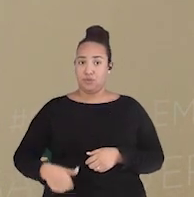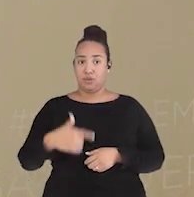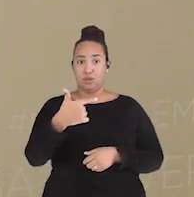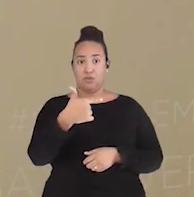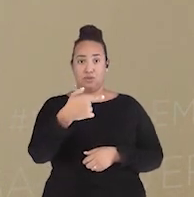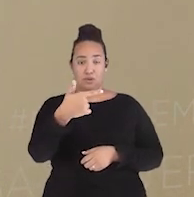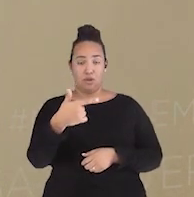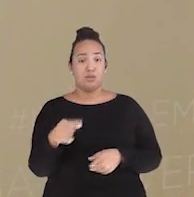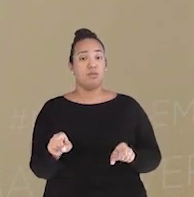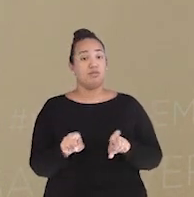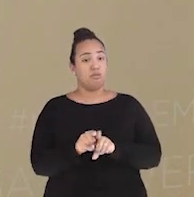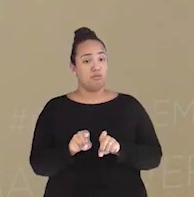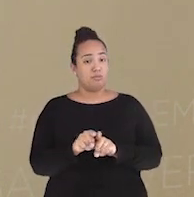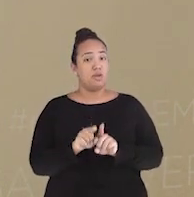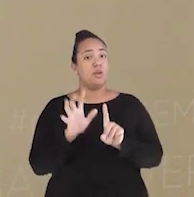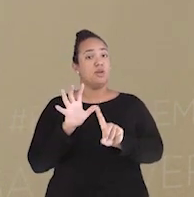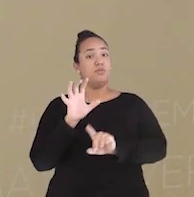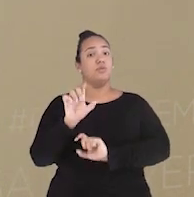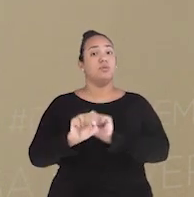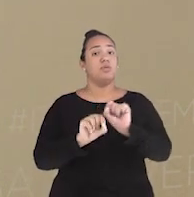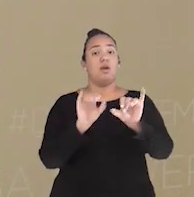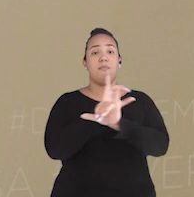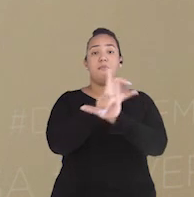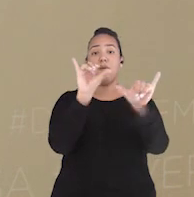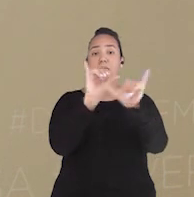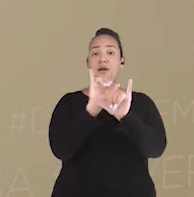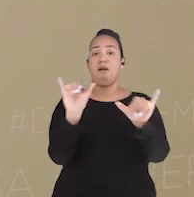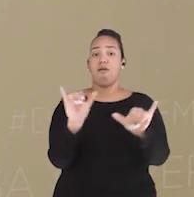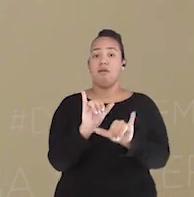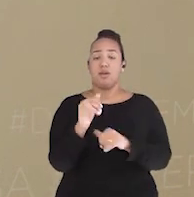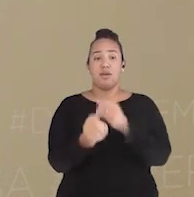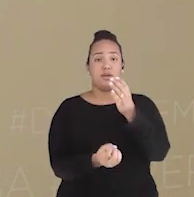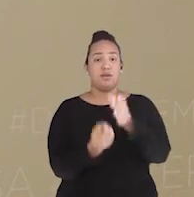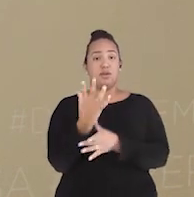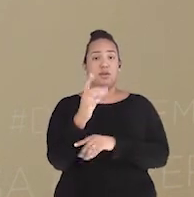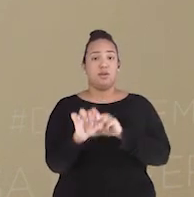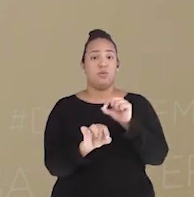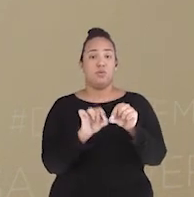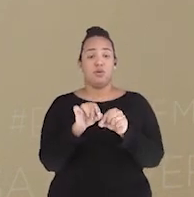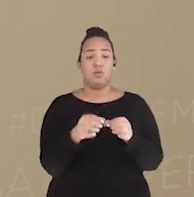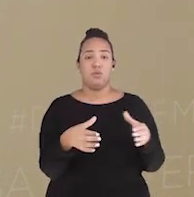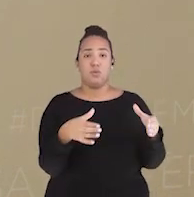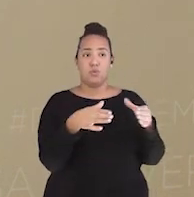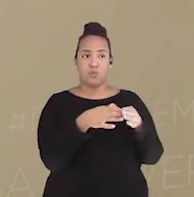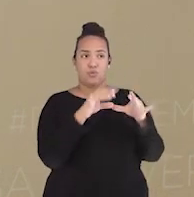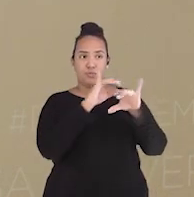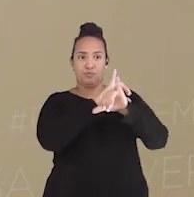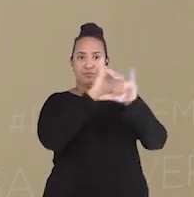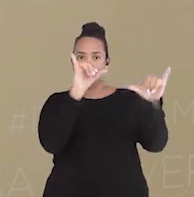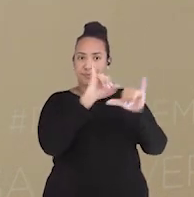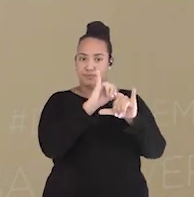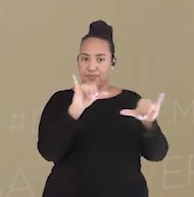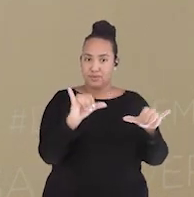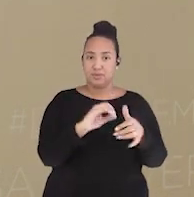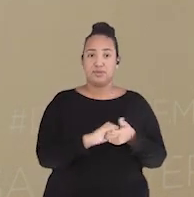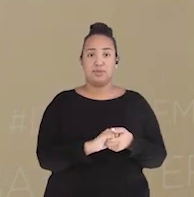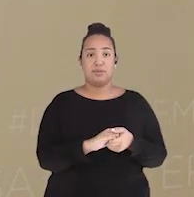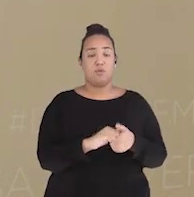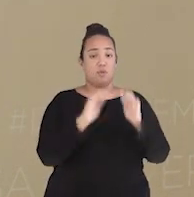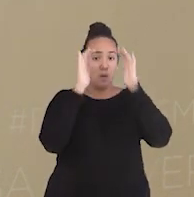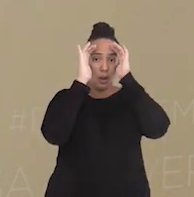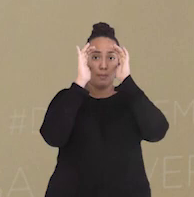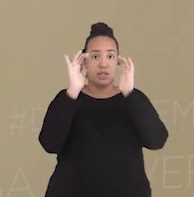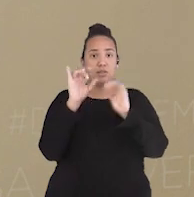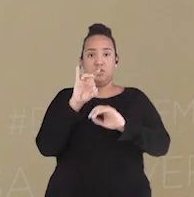se impôs também através da propaganda de massa, criando o Departamento de Imprensa e Propaganda, subordinado diretamente